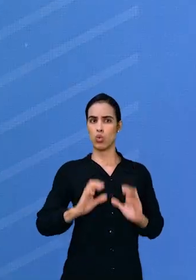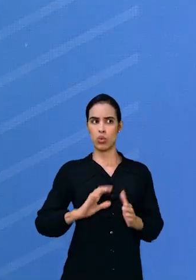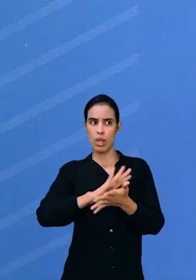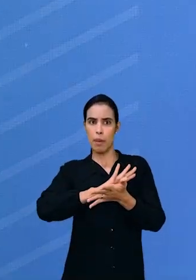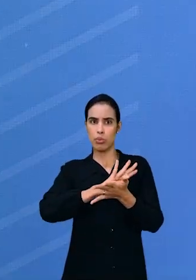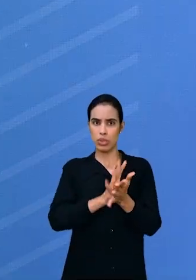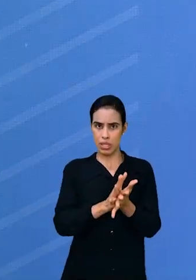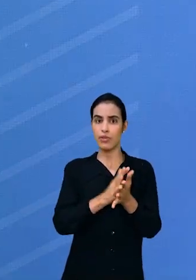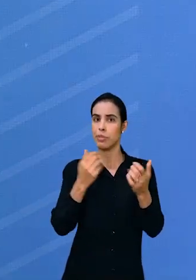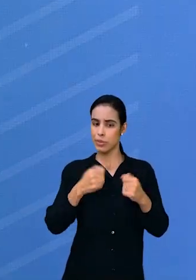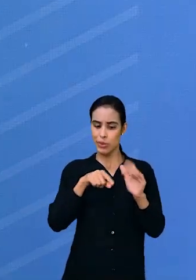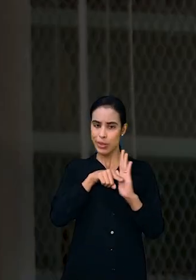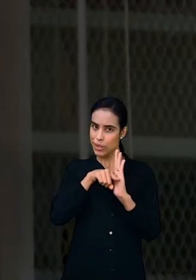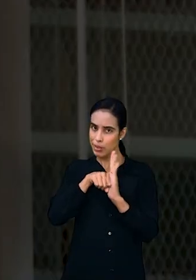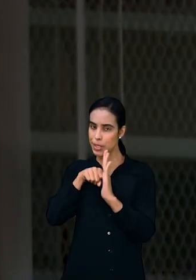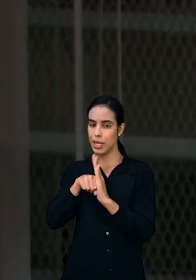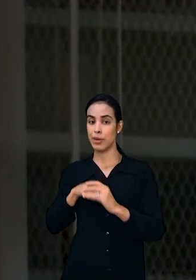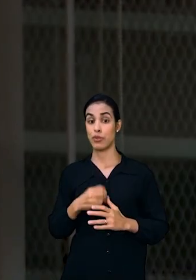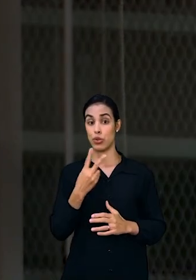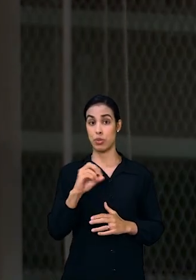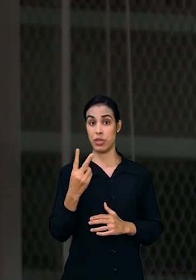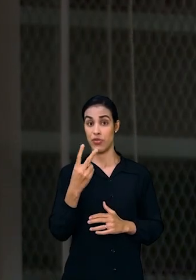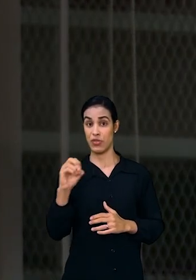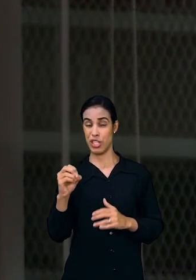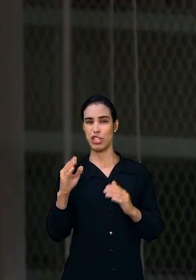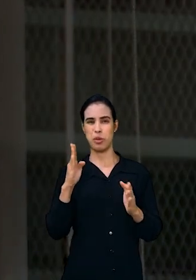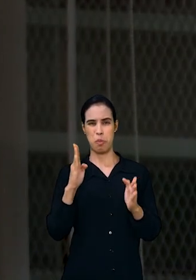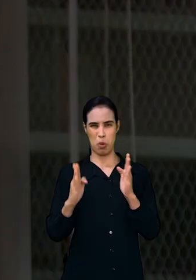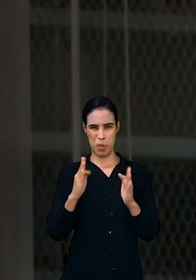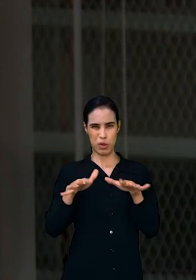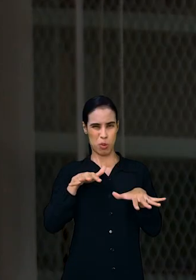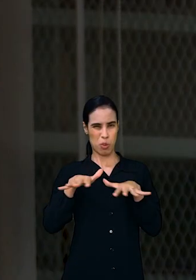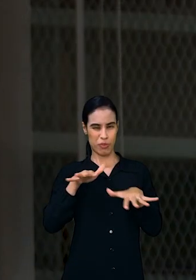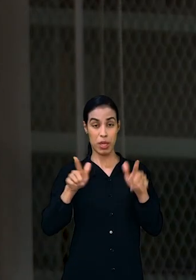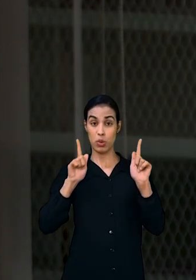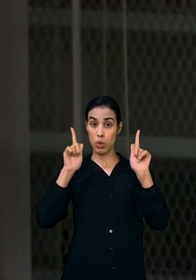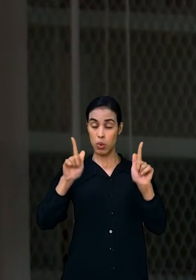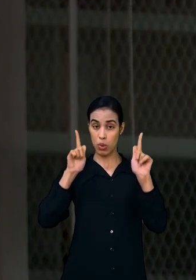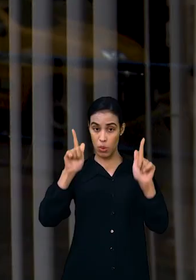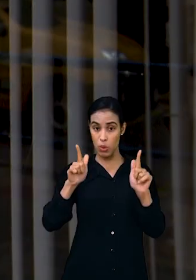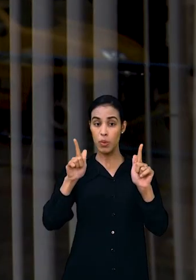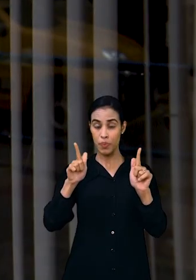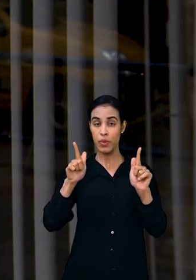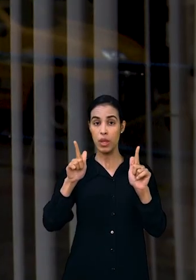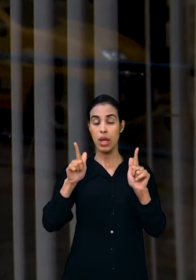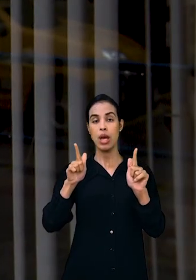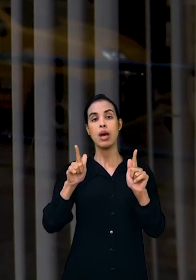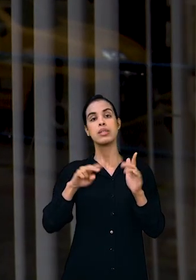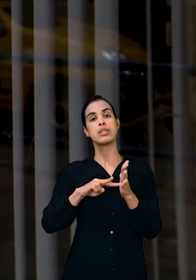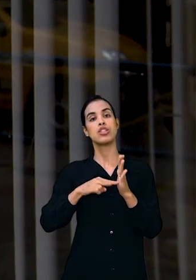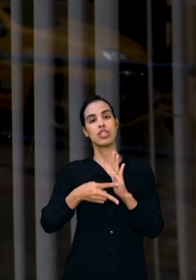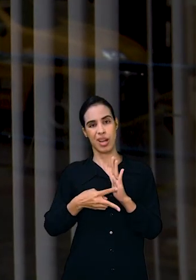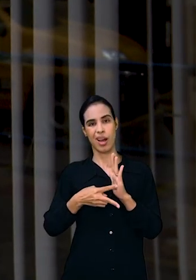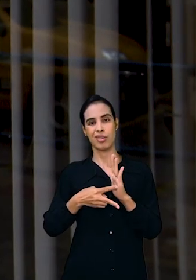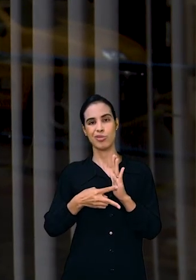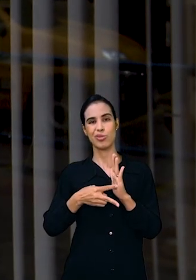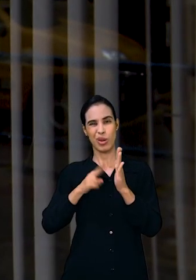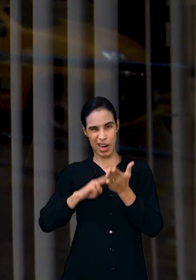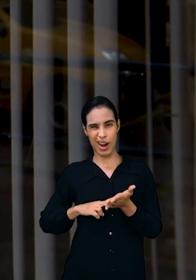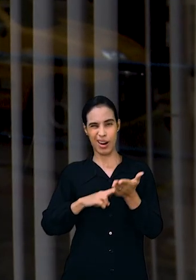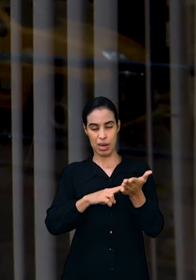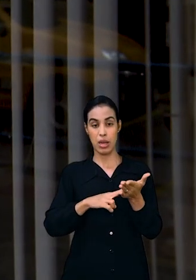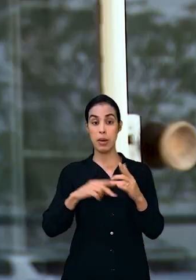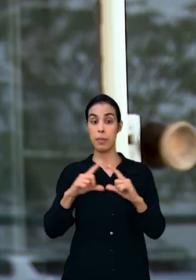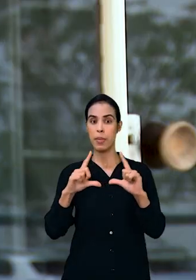prova de conduta abusiva. Em 2020, durante um movimento grevista convocado pelo Sindicato dos Trabalhadores dos Correios